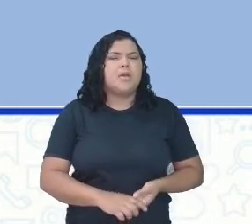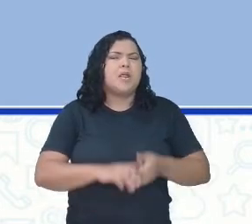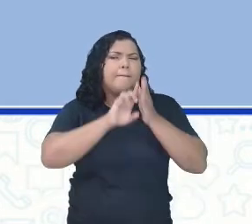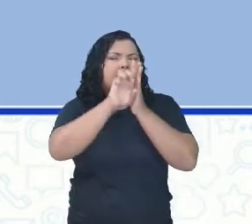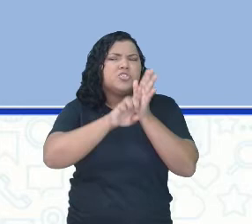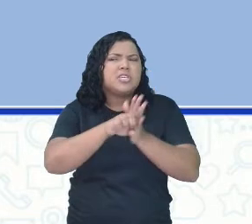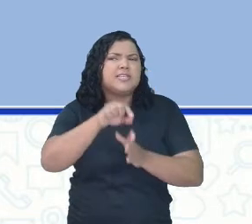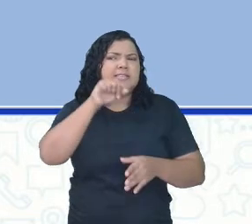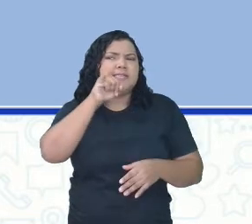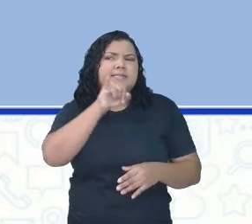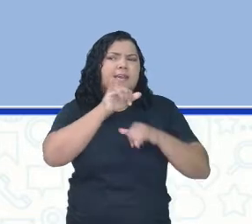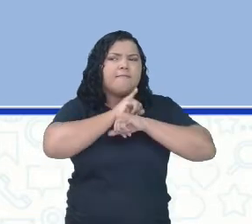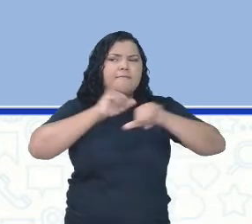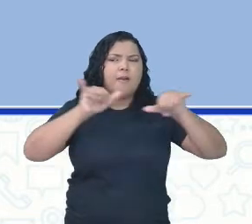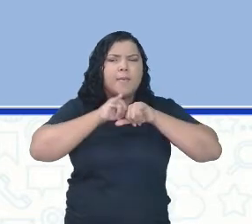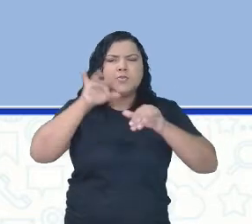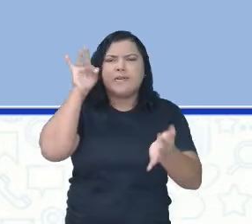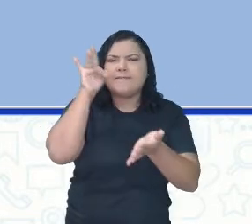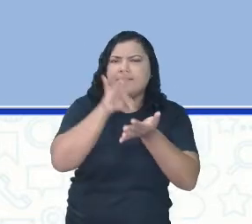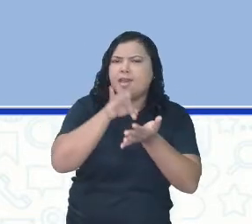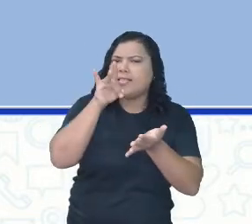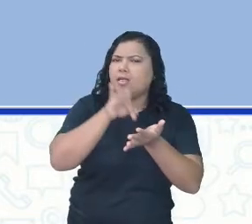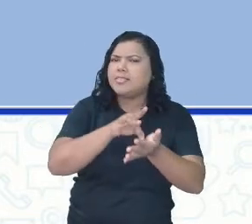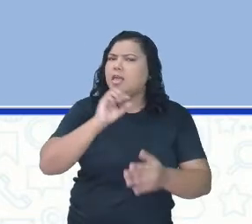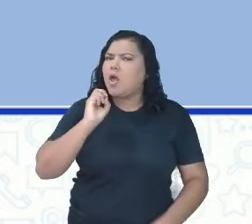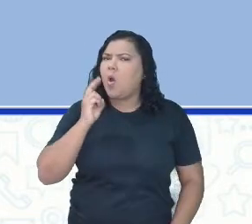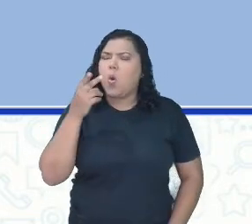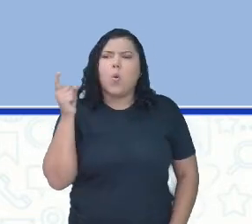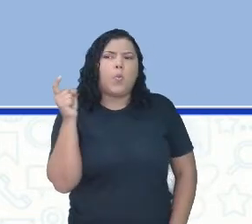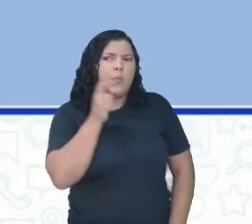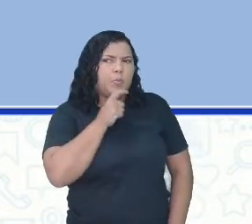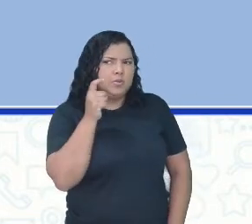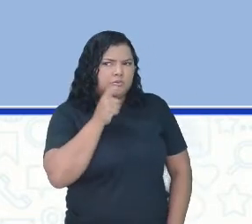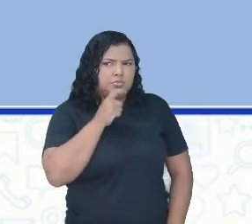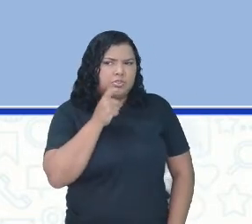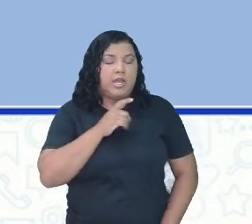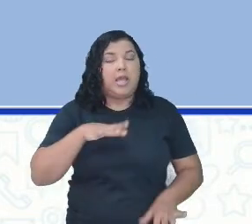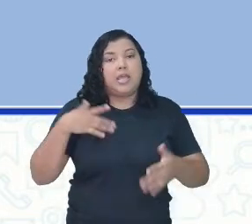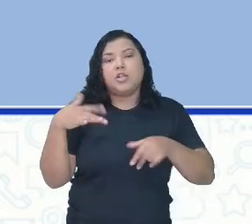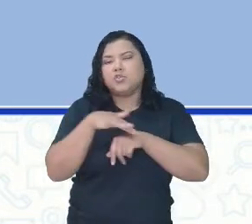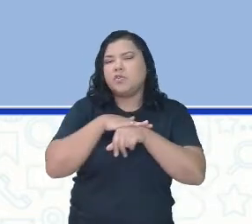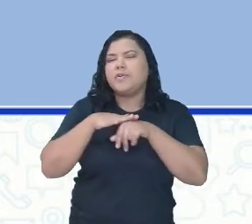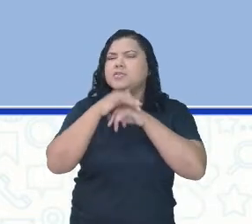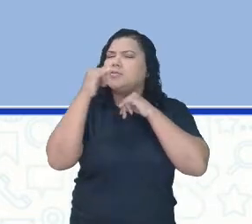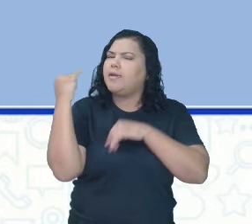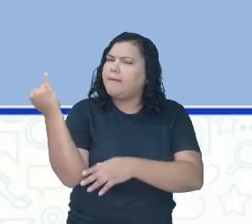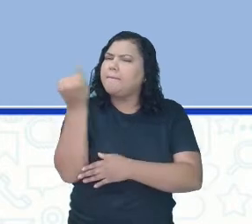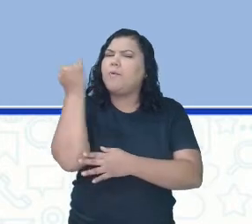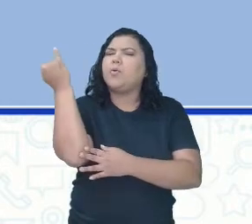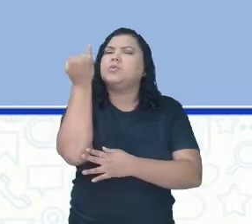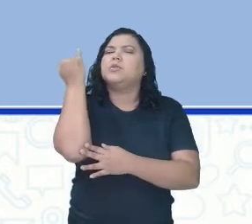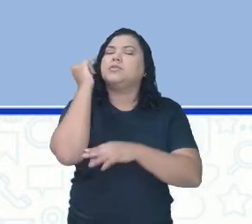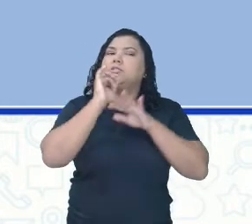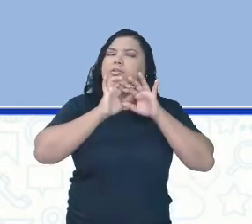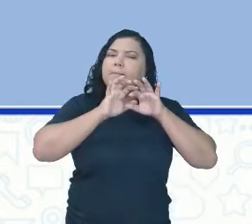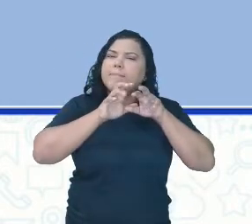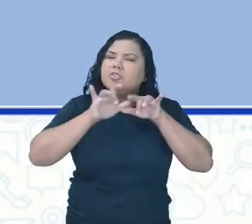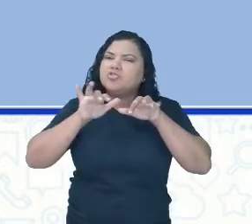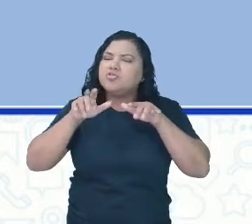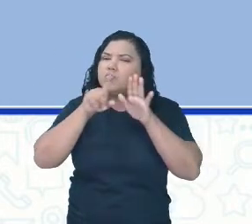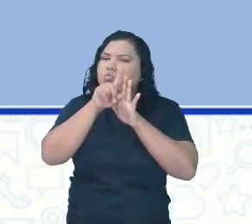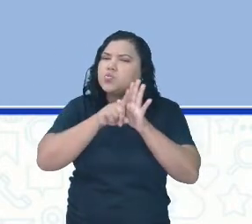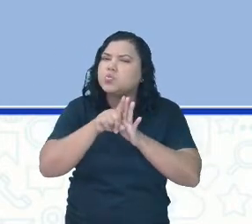informações. Ao longo da conversa, eles falam sobre a importância em buscar fontes